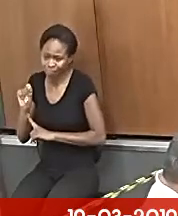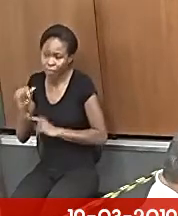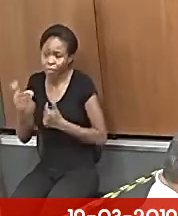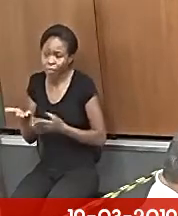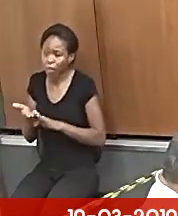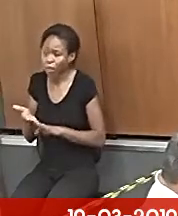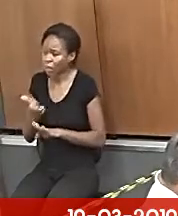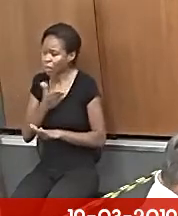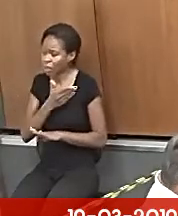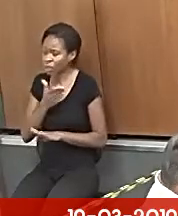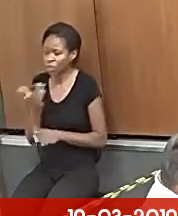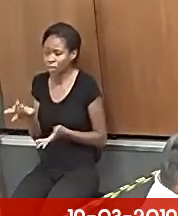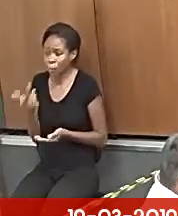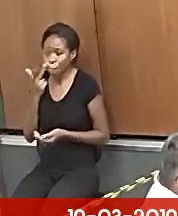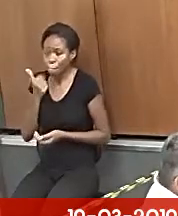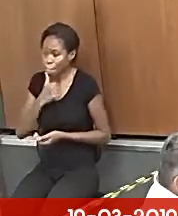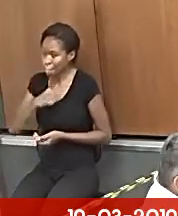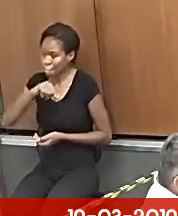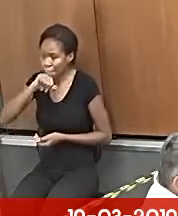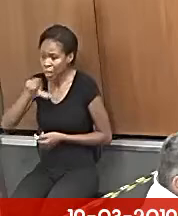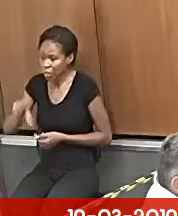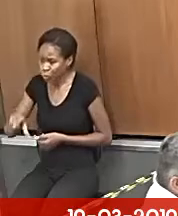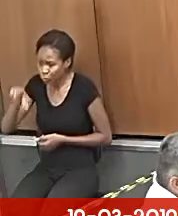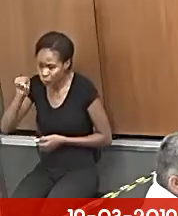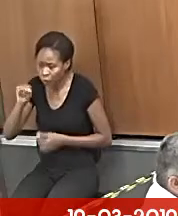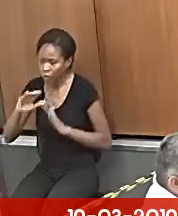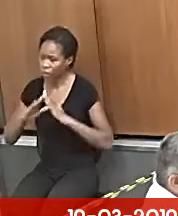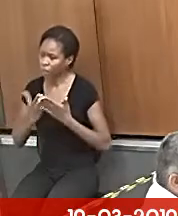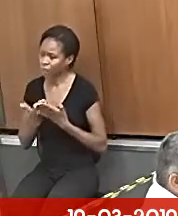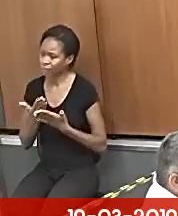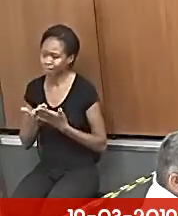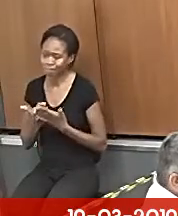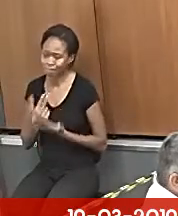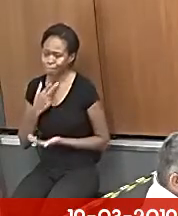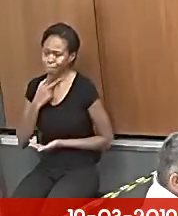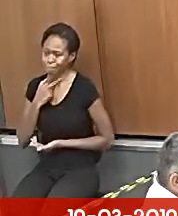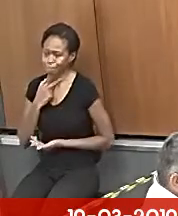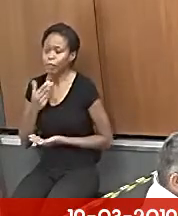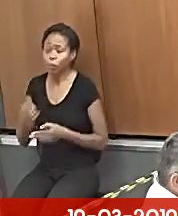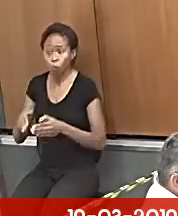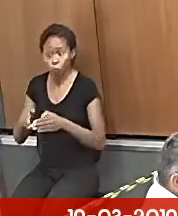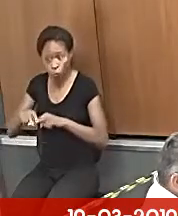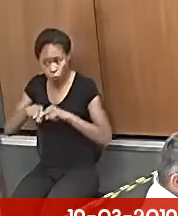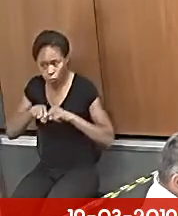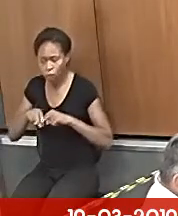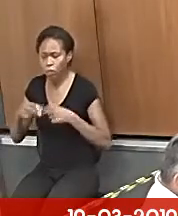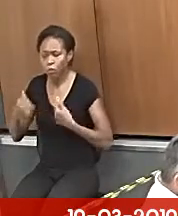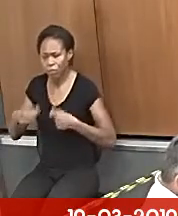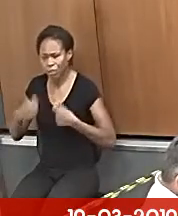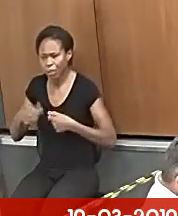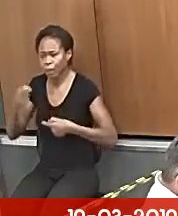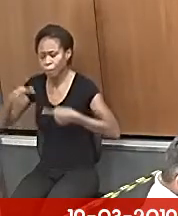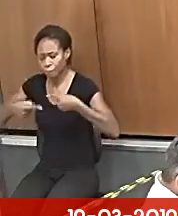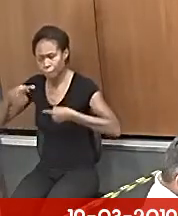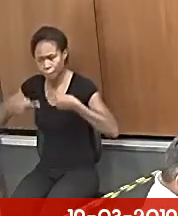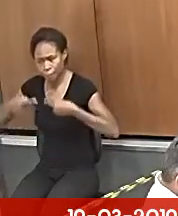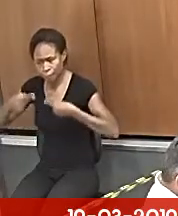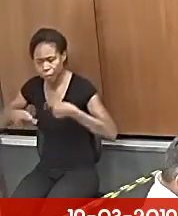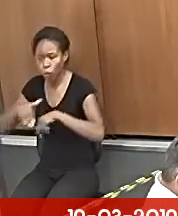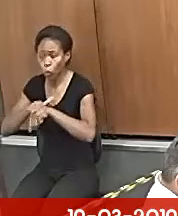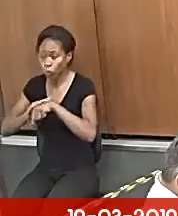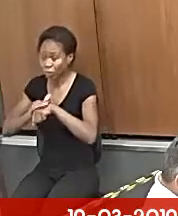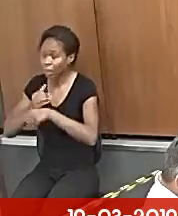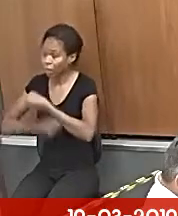pai os pais não escolhiam as escolas então por isso nós temos aí uma demanda para ser discutida presidente e nós iniciamos o ano passado